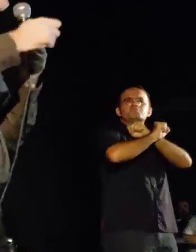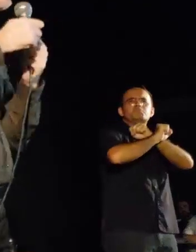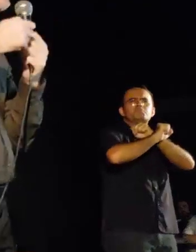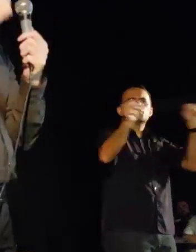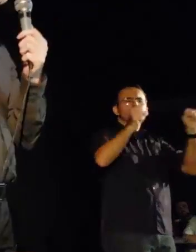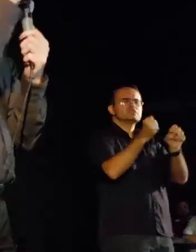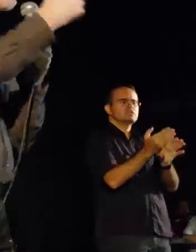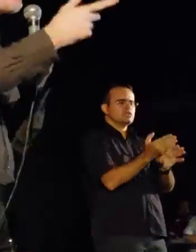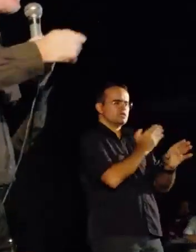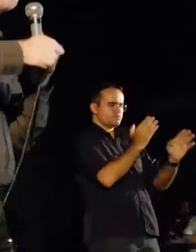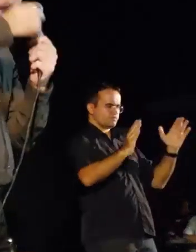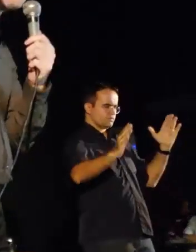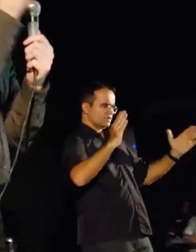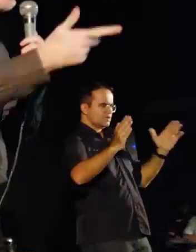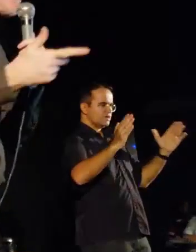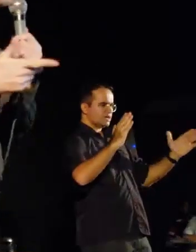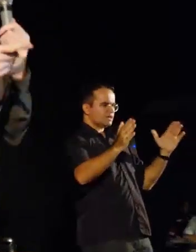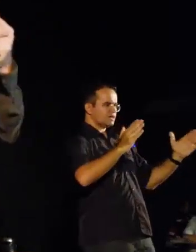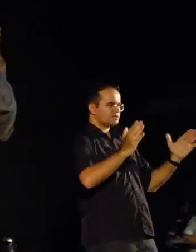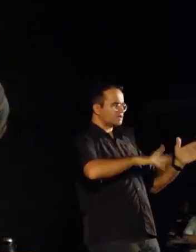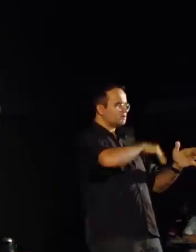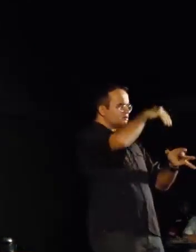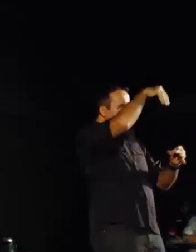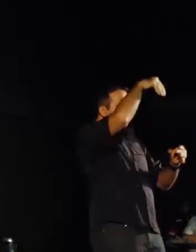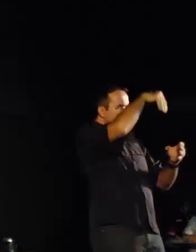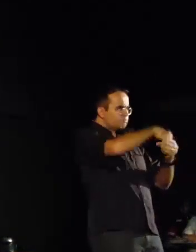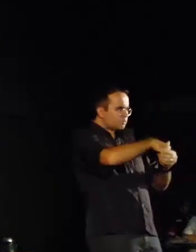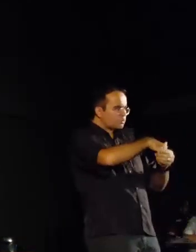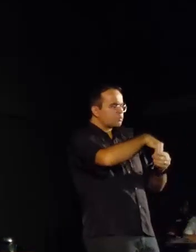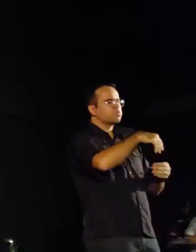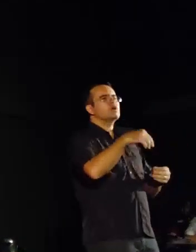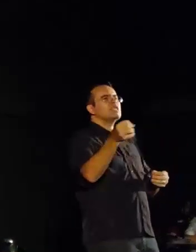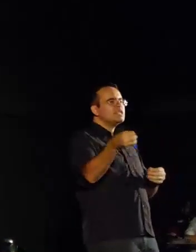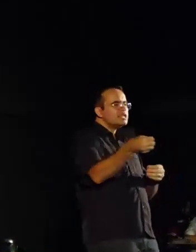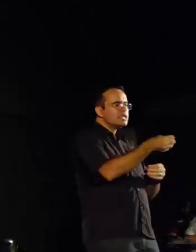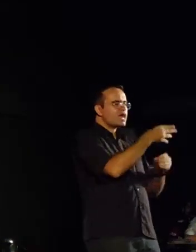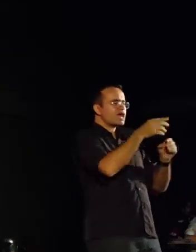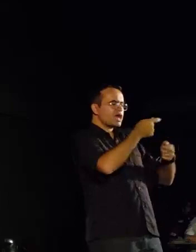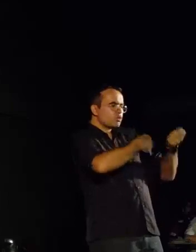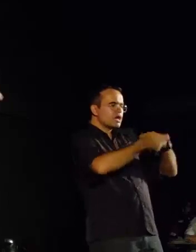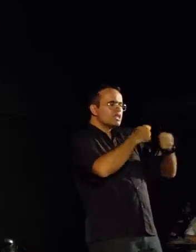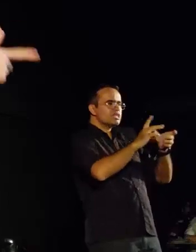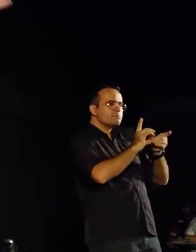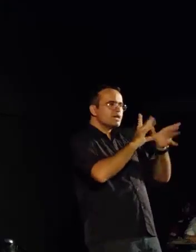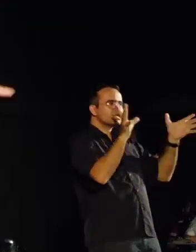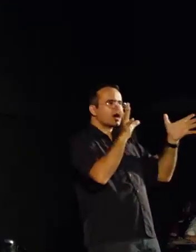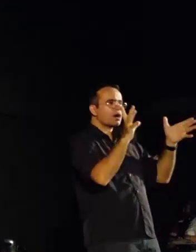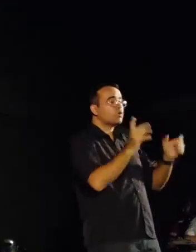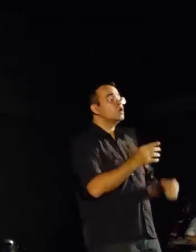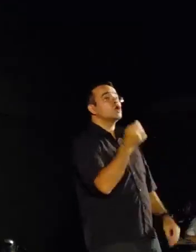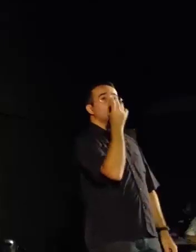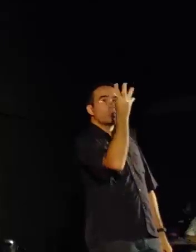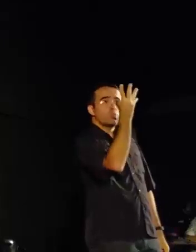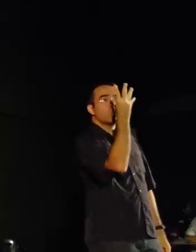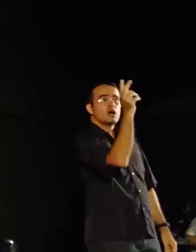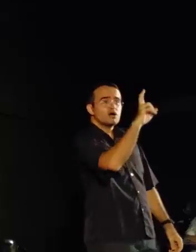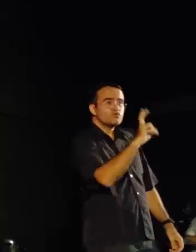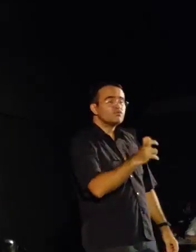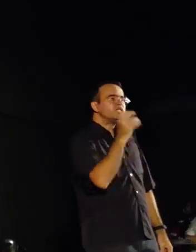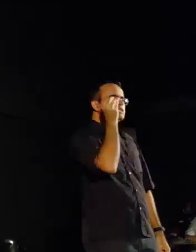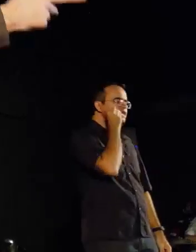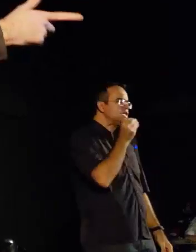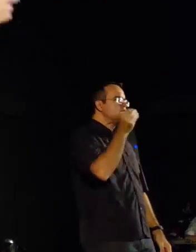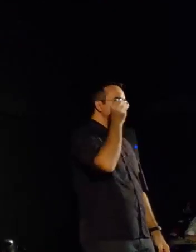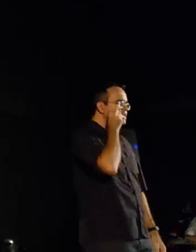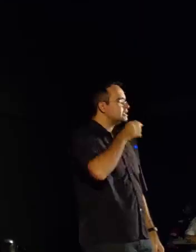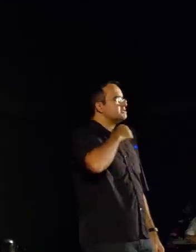de uma política neoliberal por eleição, se tentou 4 vezes nesse país. E em 4 vezes ela caiu. Por